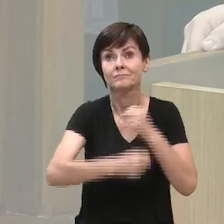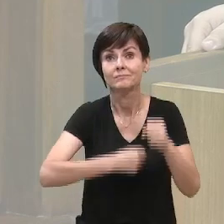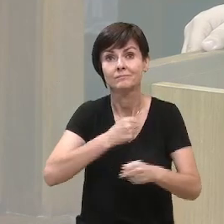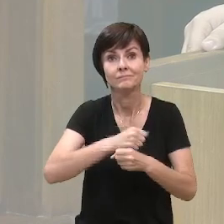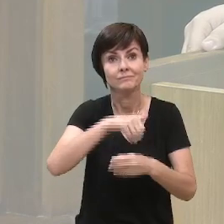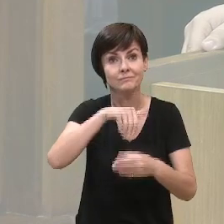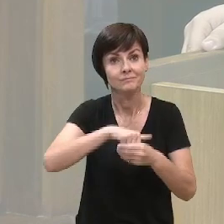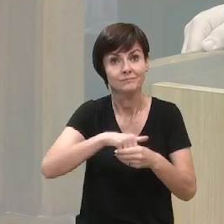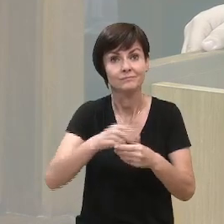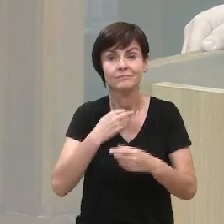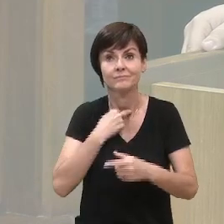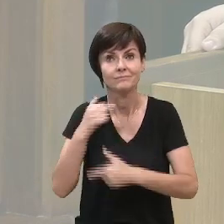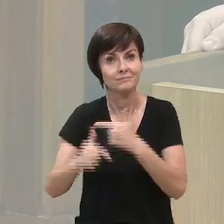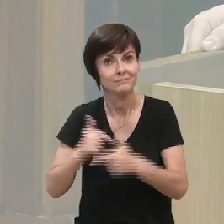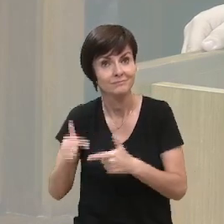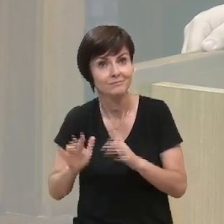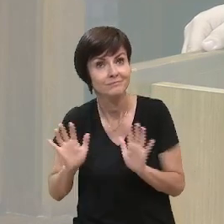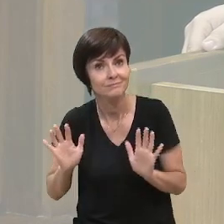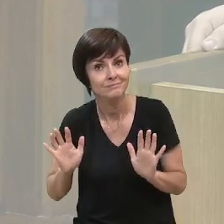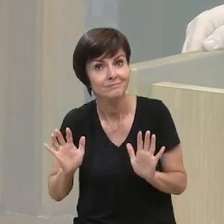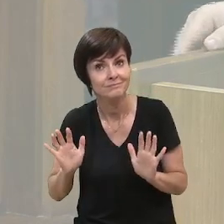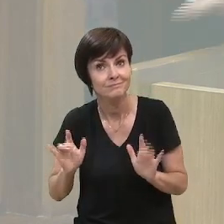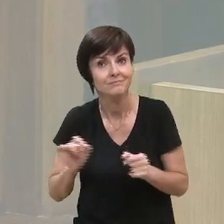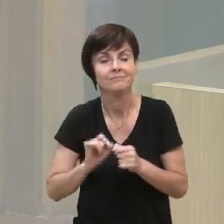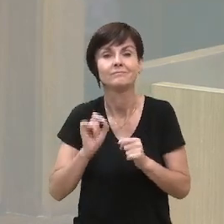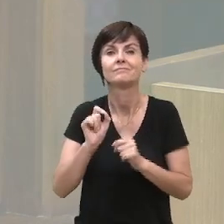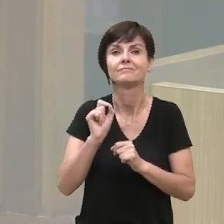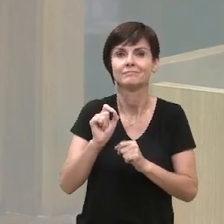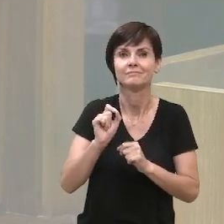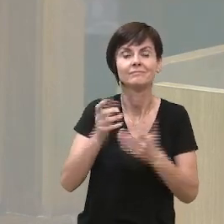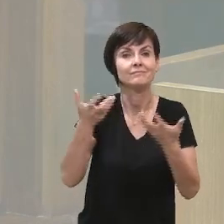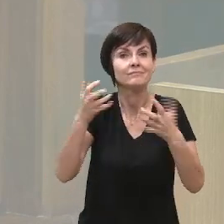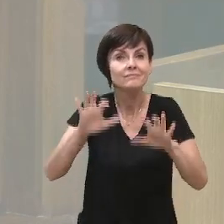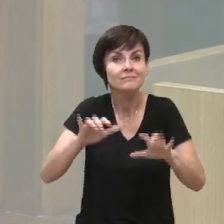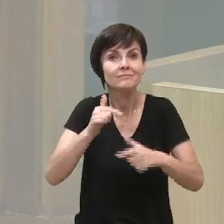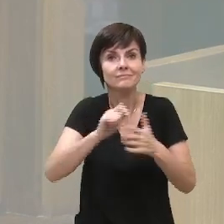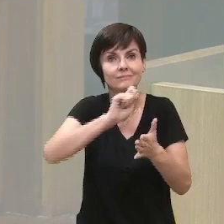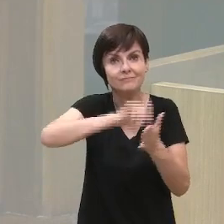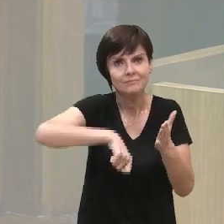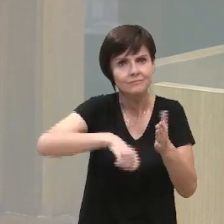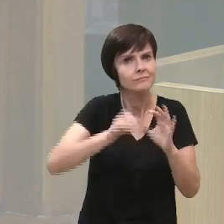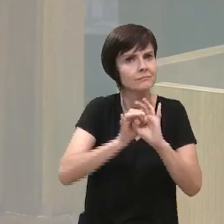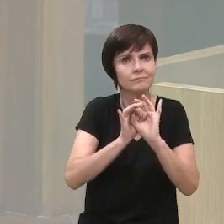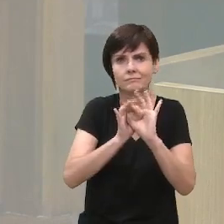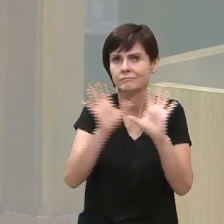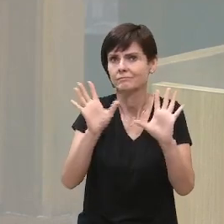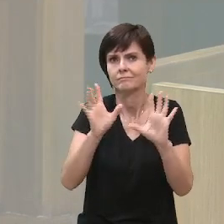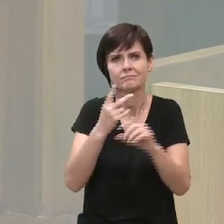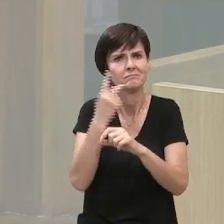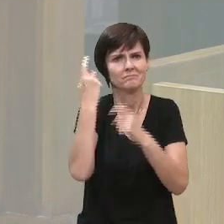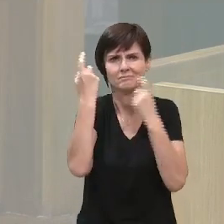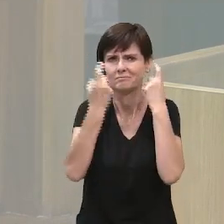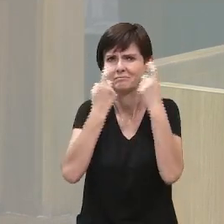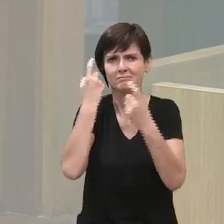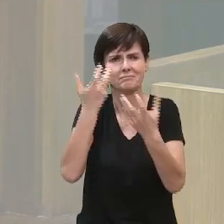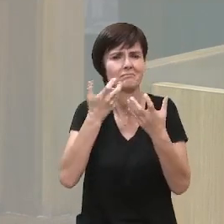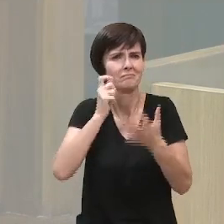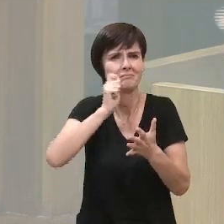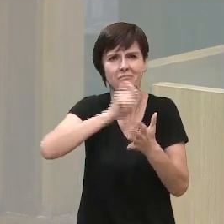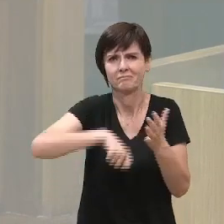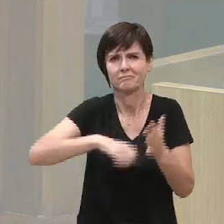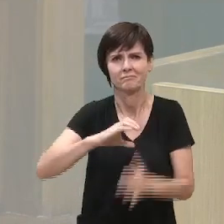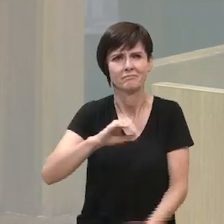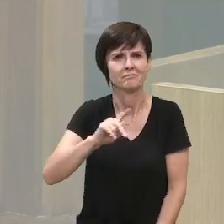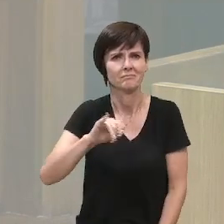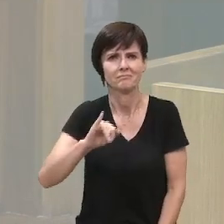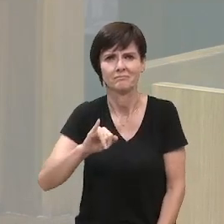dizer que não pode trabalhar. Então vamos fazer o seguinte, quem não quer assinar, e que fique à vontade, eu não estou nem preocupado quem quer assinar a CPI, quem não quer